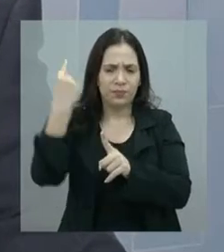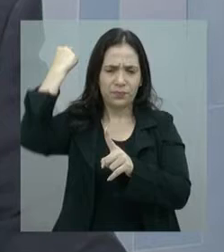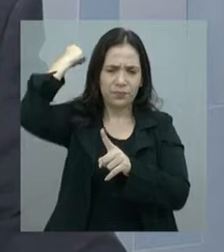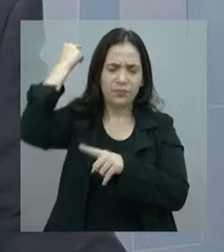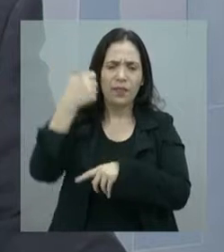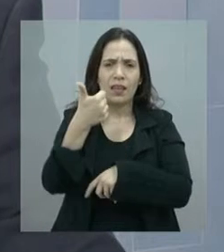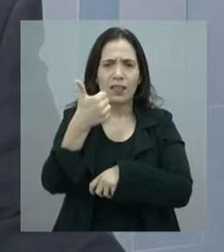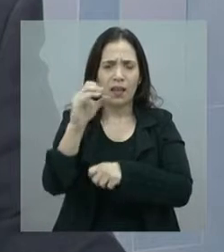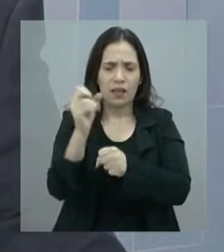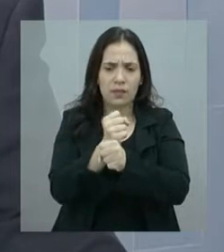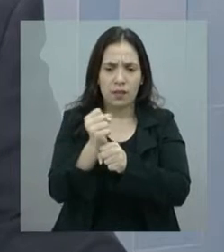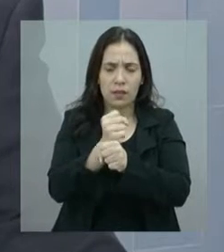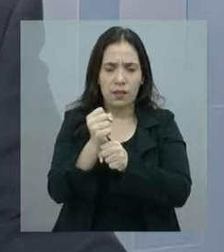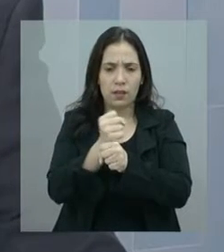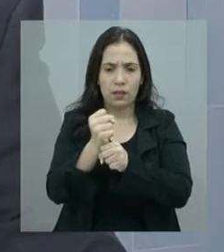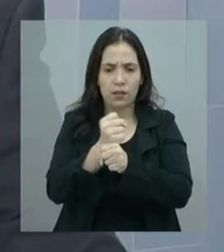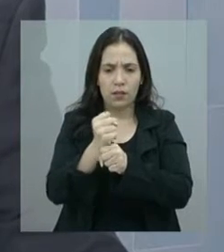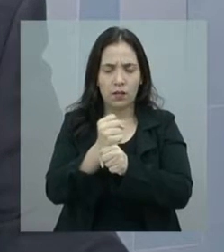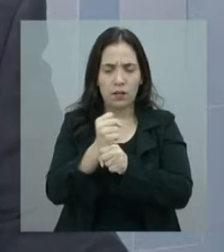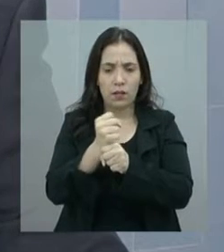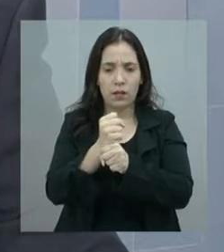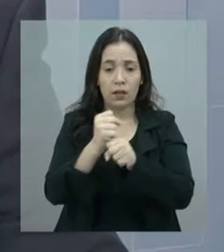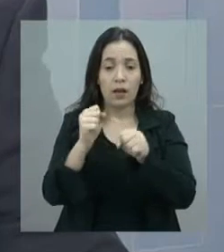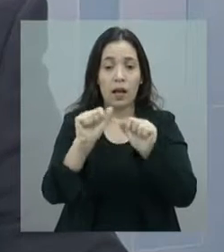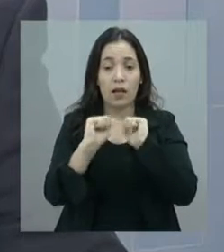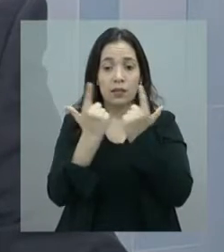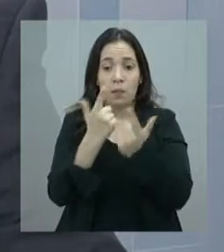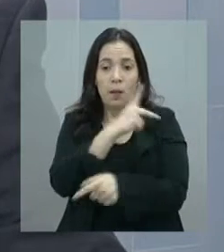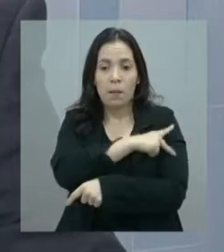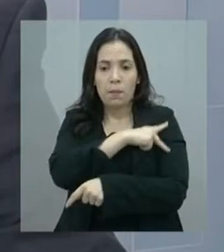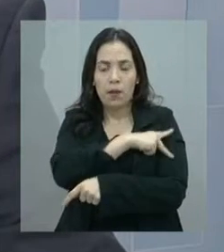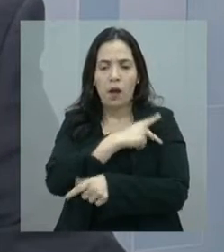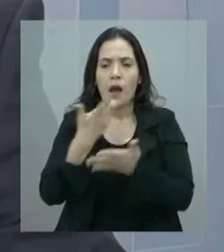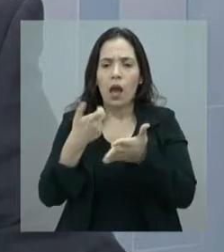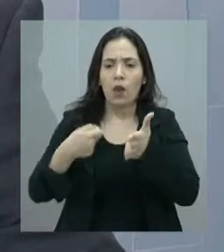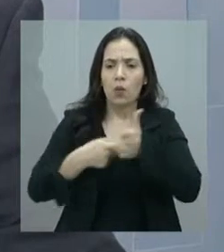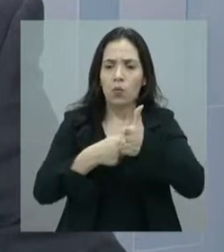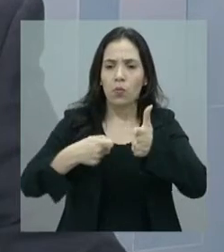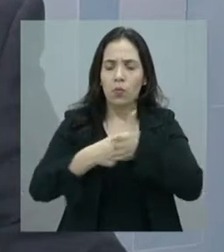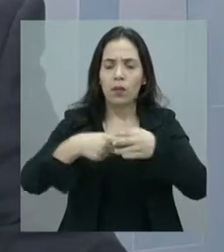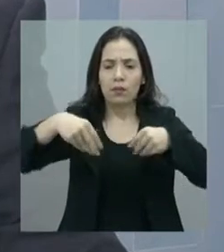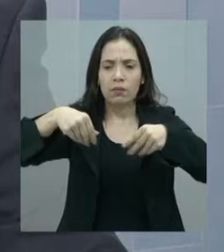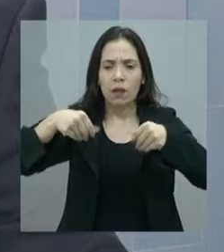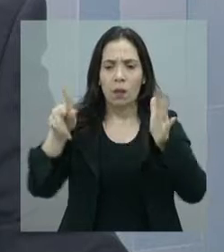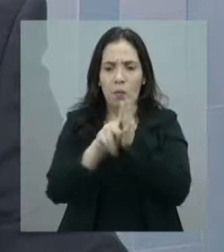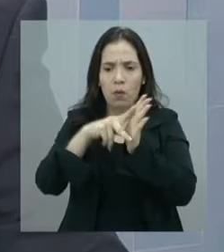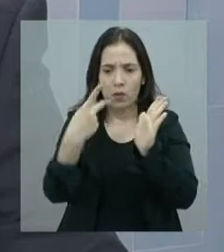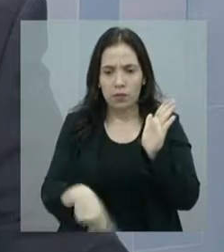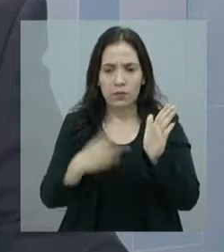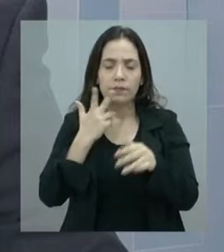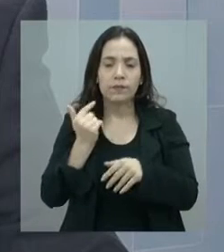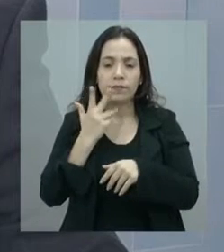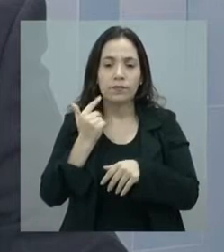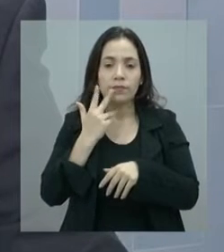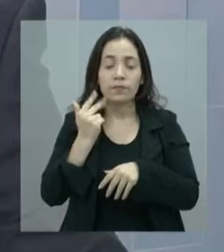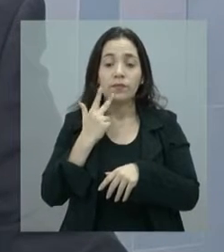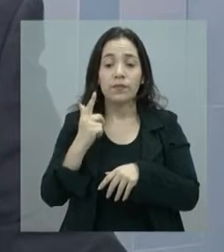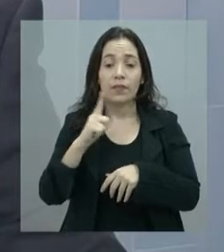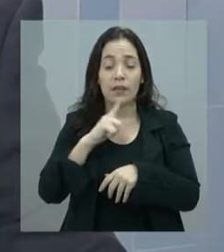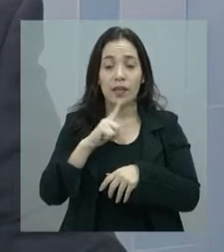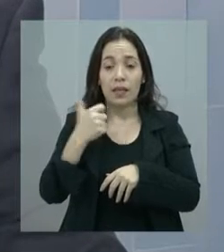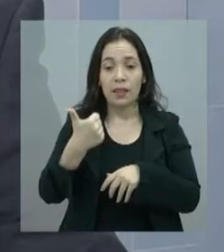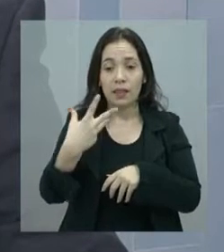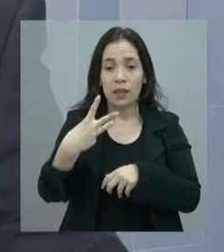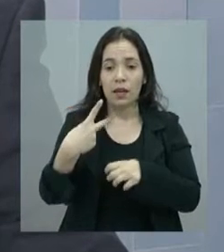uns 10 anos atrás, quando a Assembleia do Piauí começou a reivindicar uma parte de terra do Ceará. Essas são 13 cidades que pegam